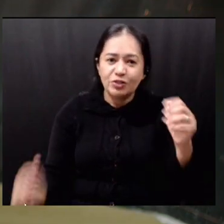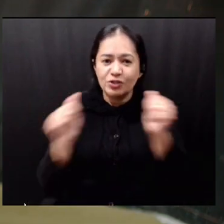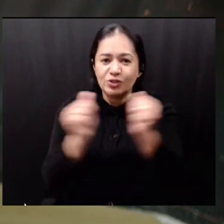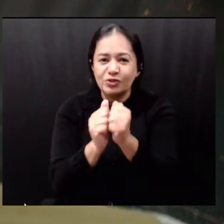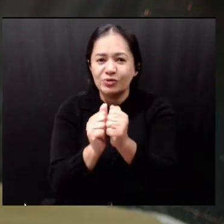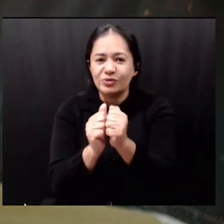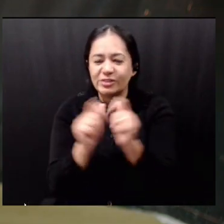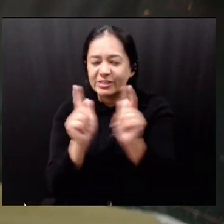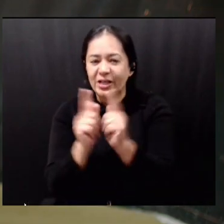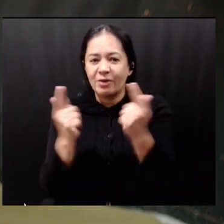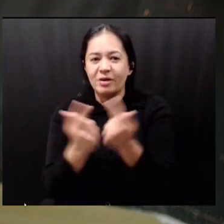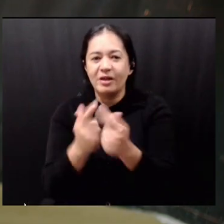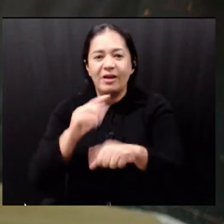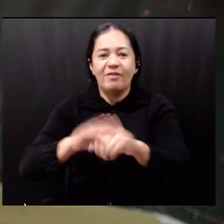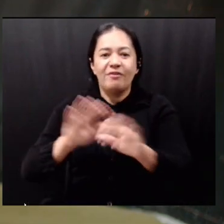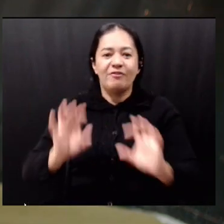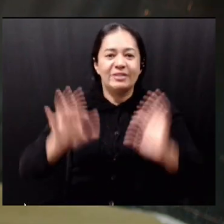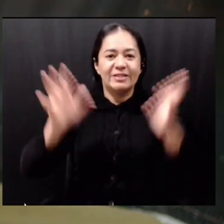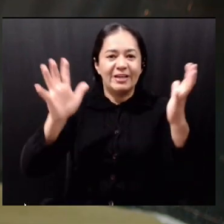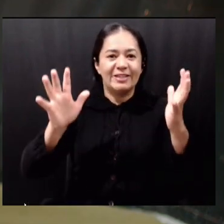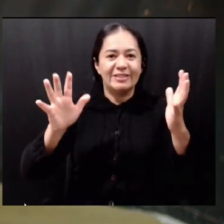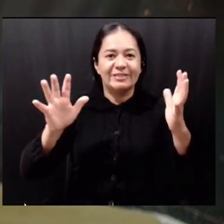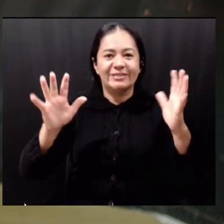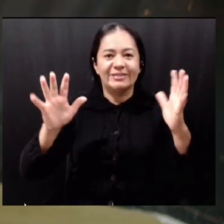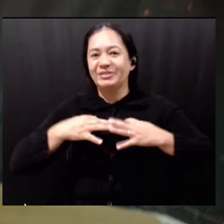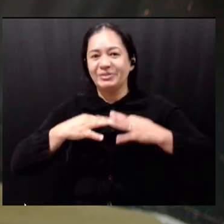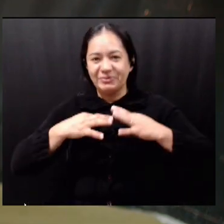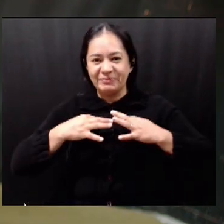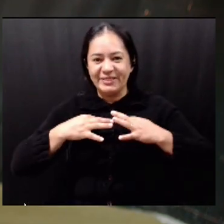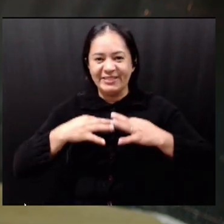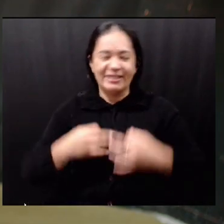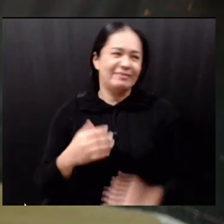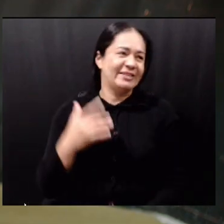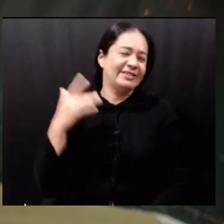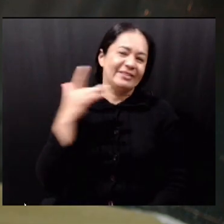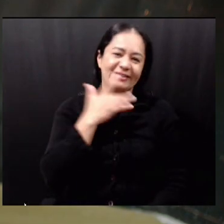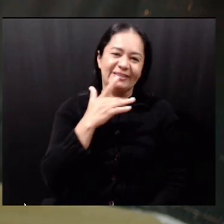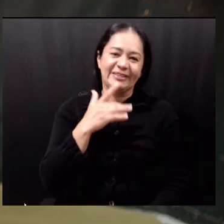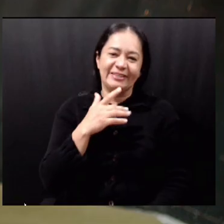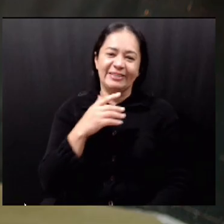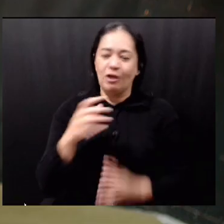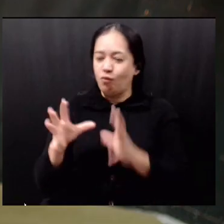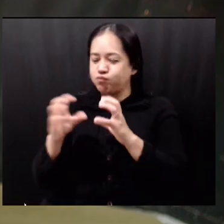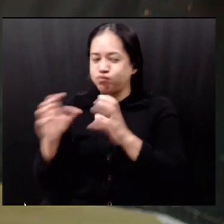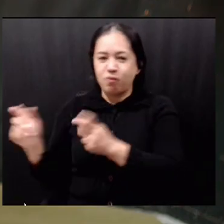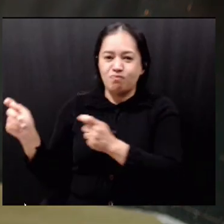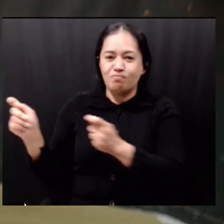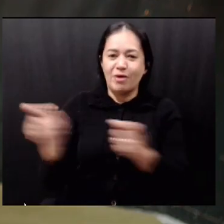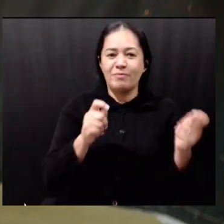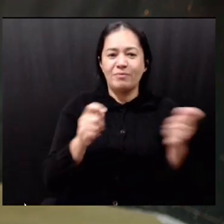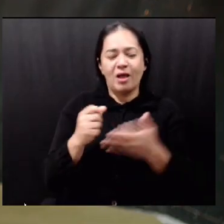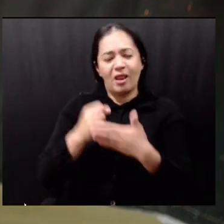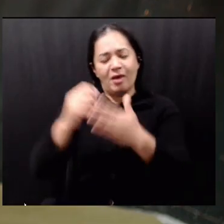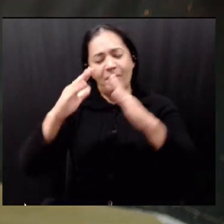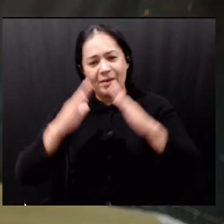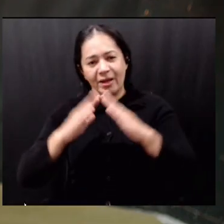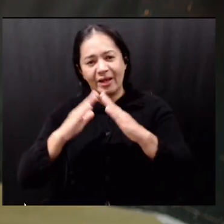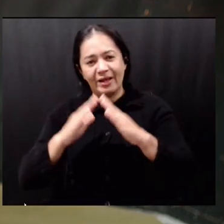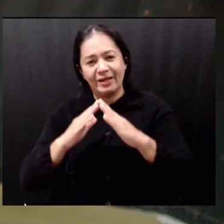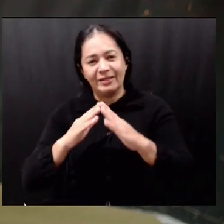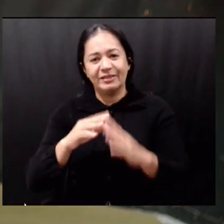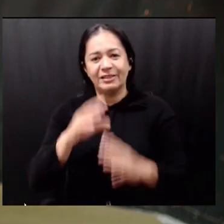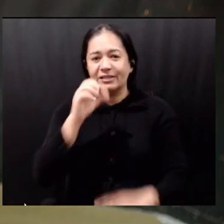do pijama? Ai, que delícia, né? É guerra de travesseiro. Leva isso pra sua casa, traz isso no final de semana, tenta